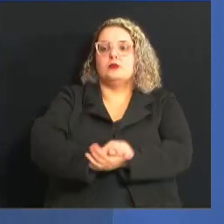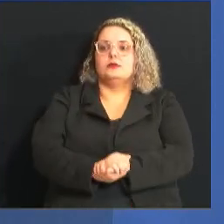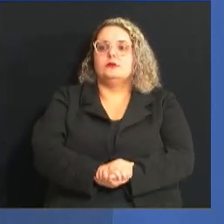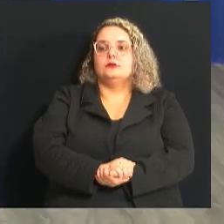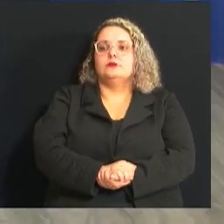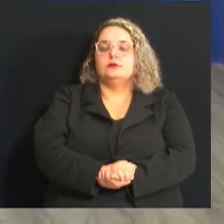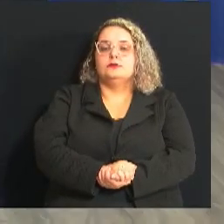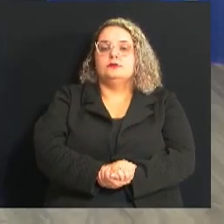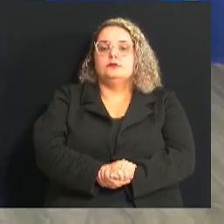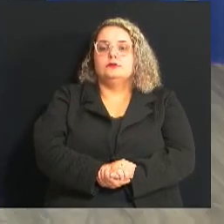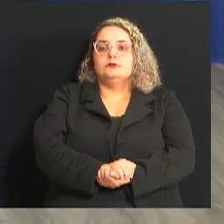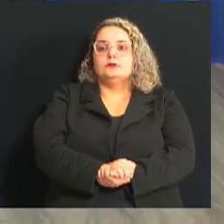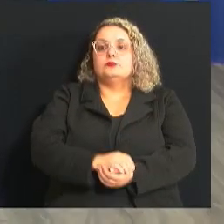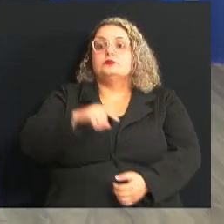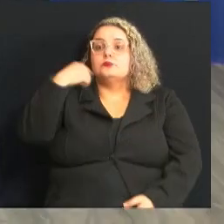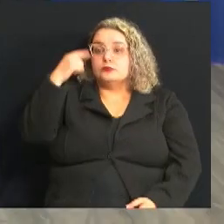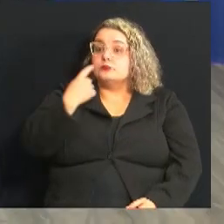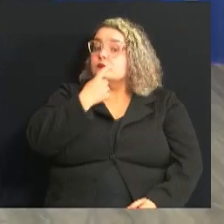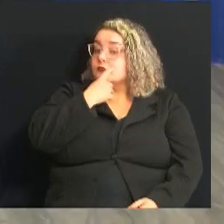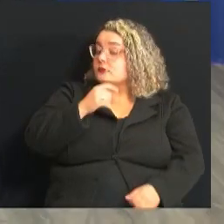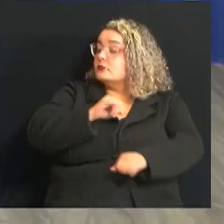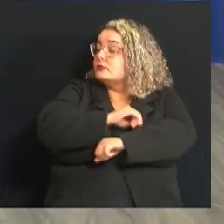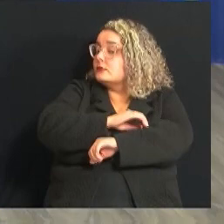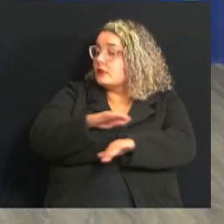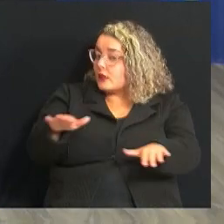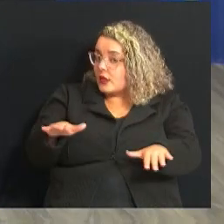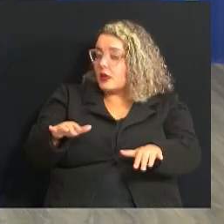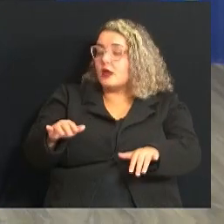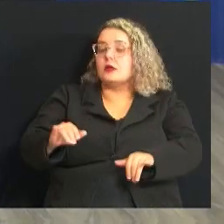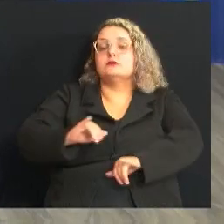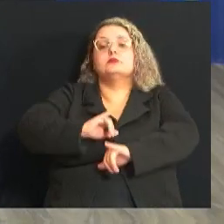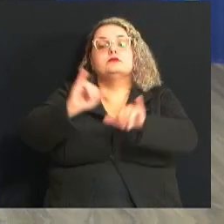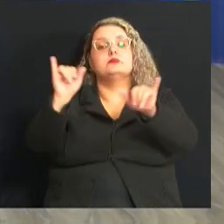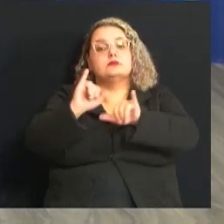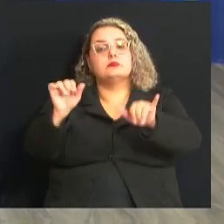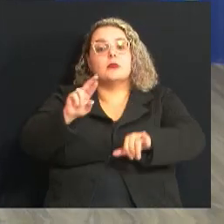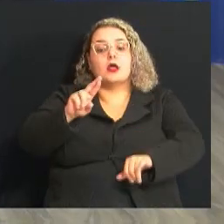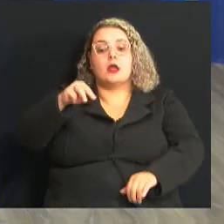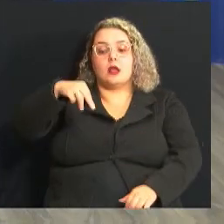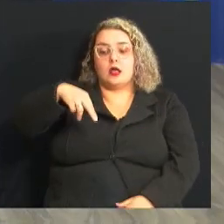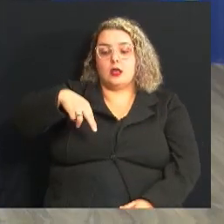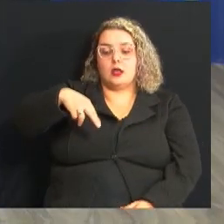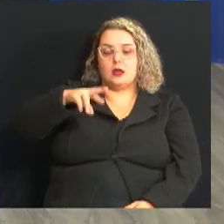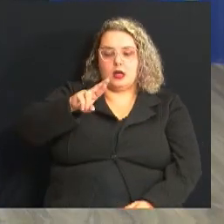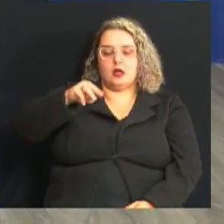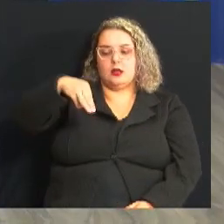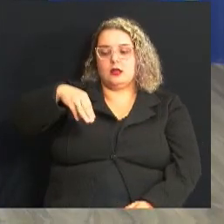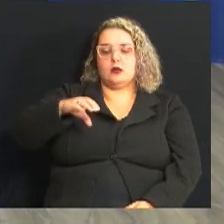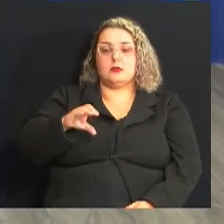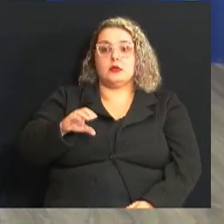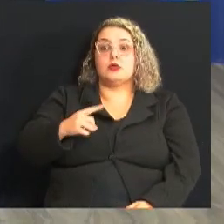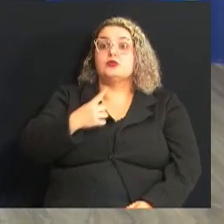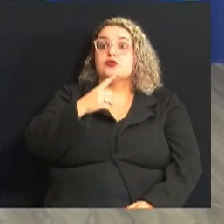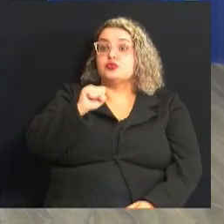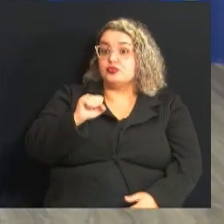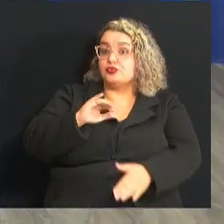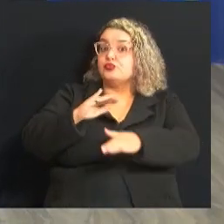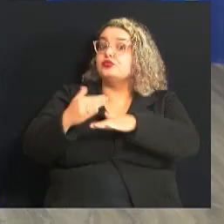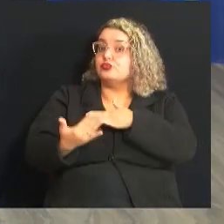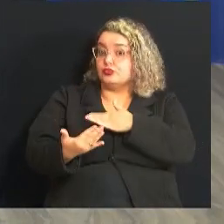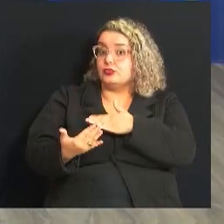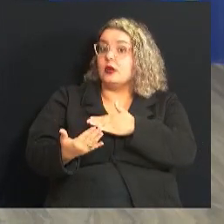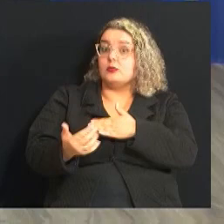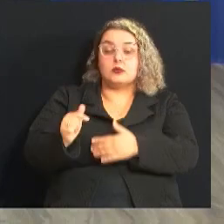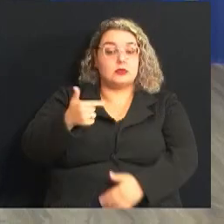E Mirna Abreu, para encerrarmos as notícias da Metrópole de Campinas, 18 bairros da cidade de Campinas vão